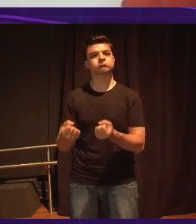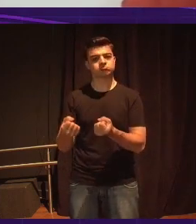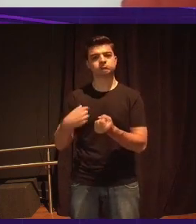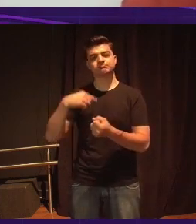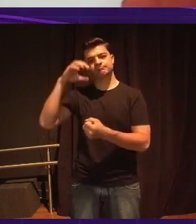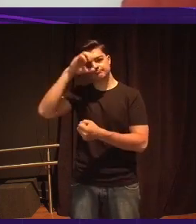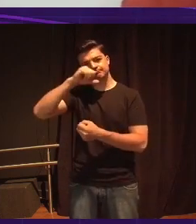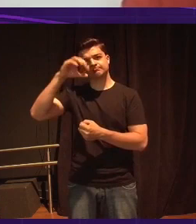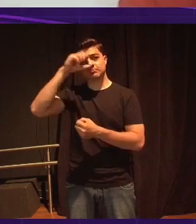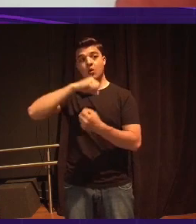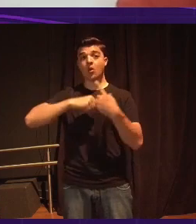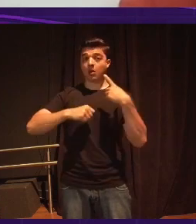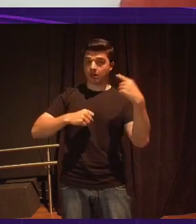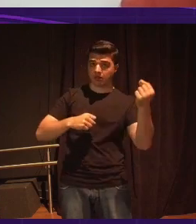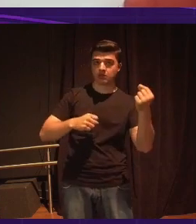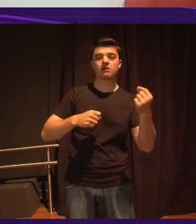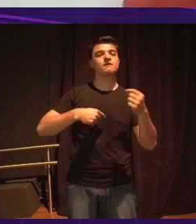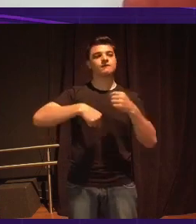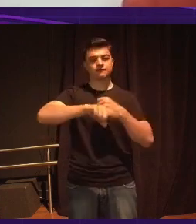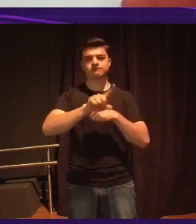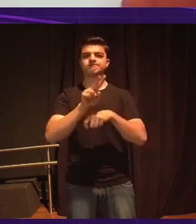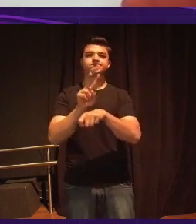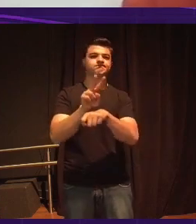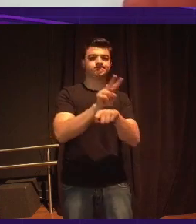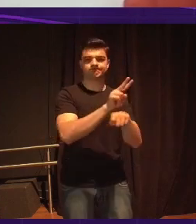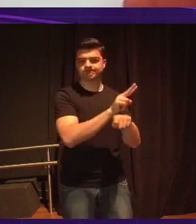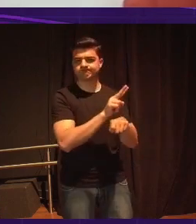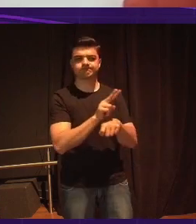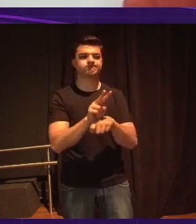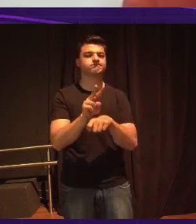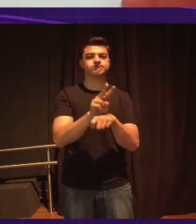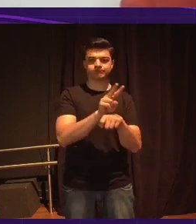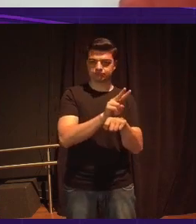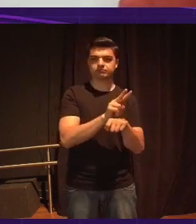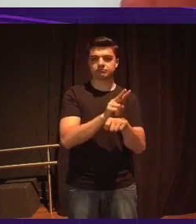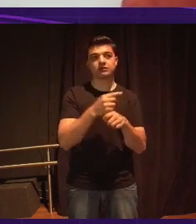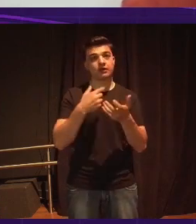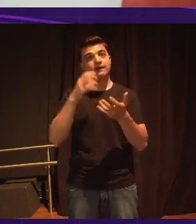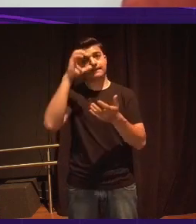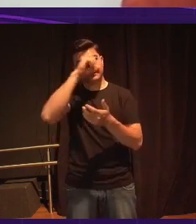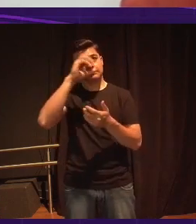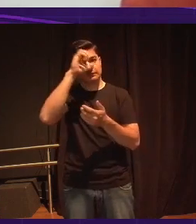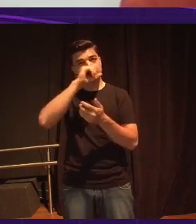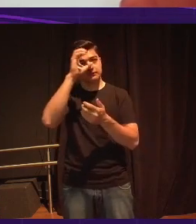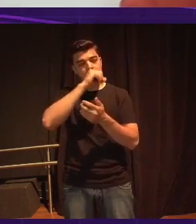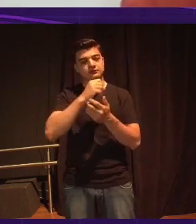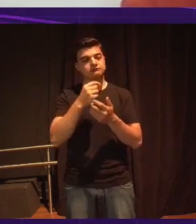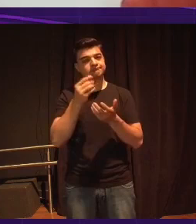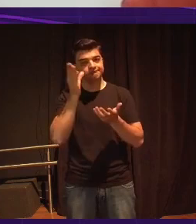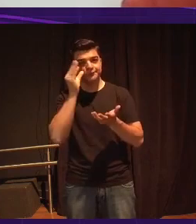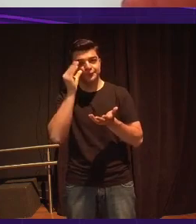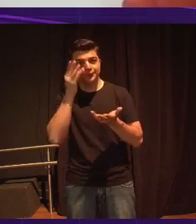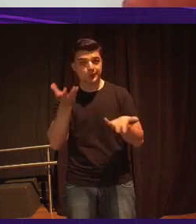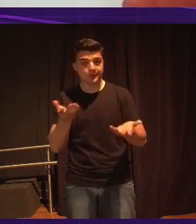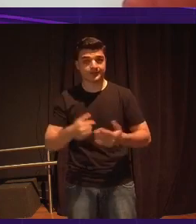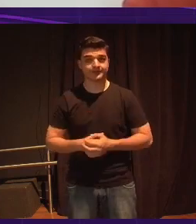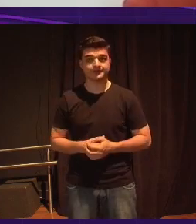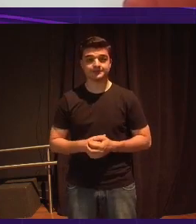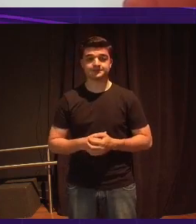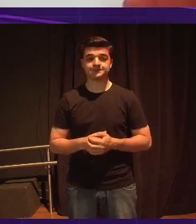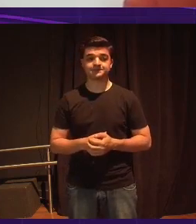emoção, na curiosidade, né, querendo entender como é que funcionava, e eu, na verdade, comecei essa